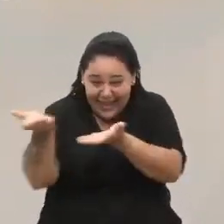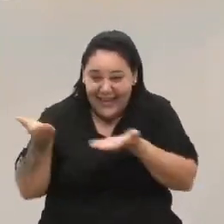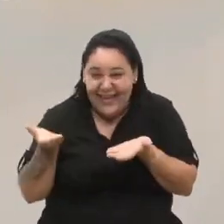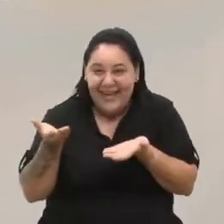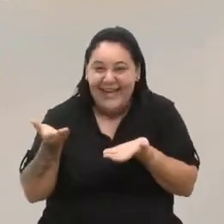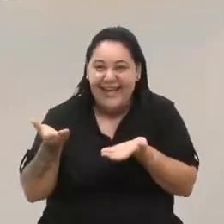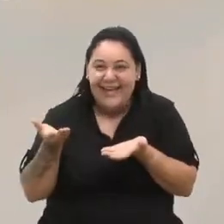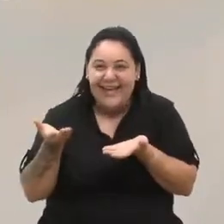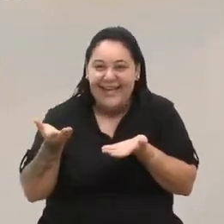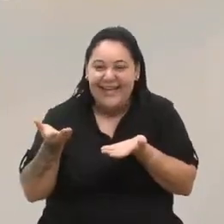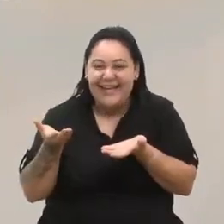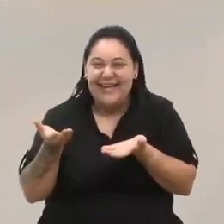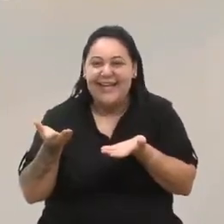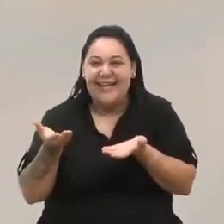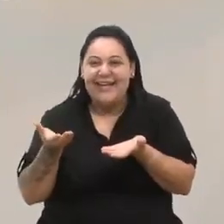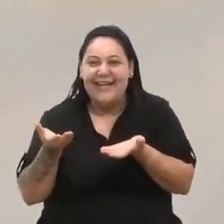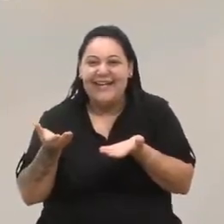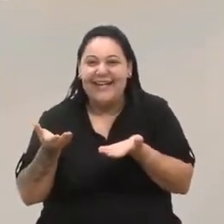Bonitos.